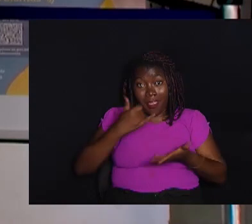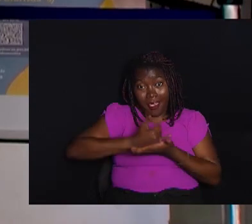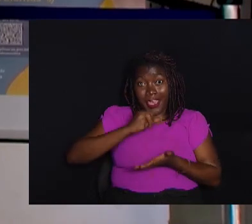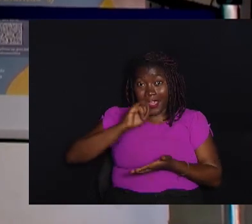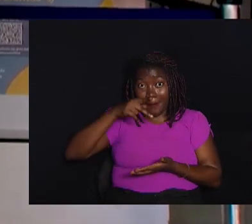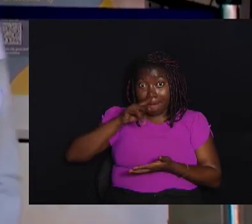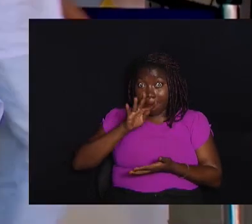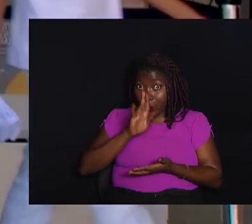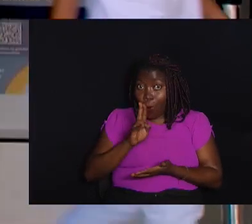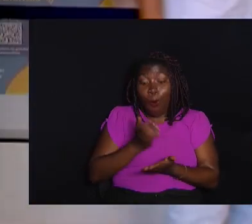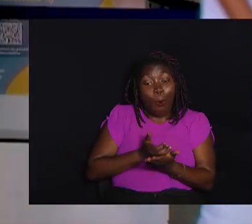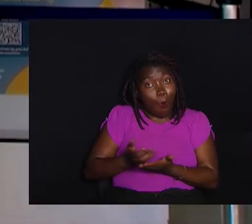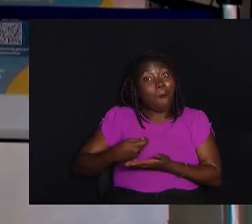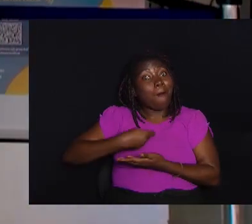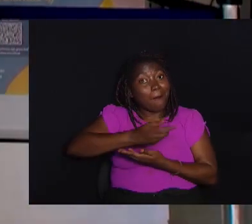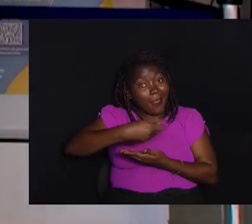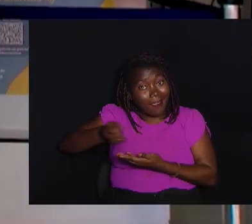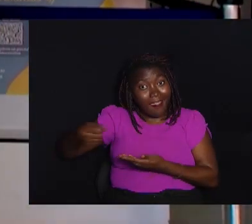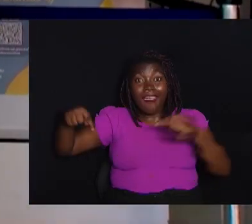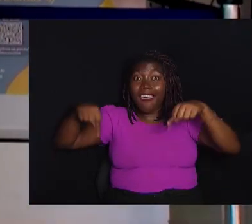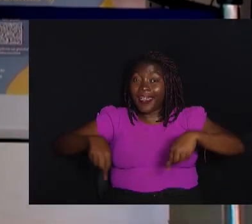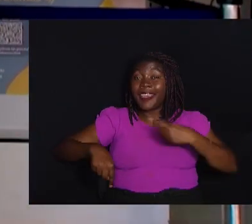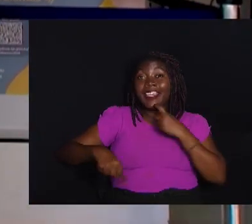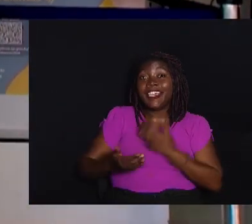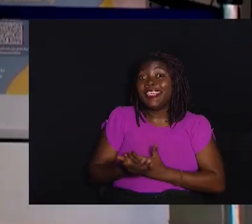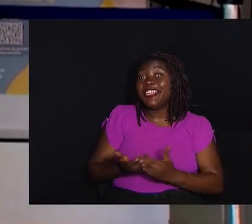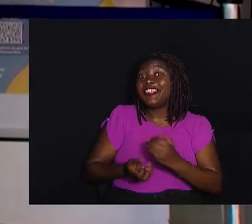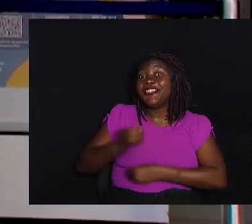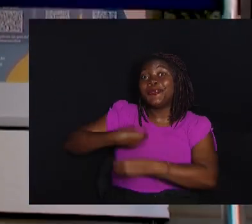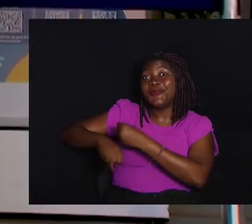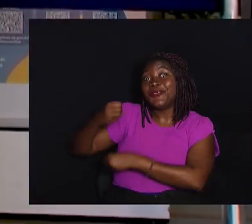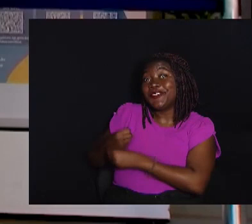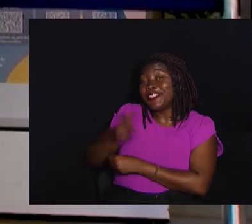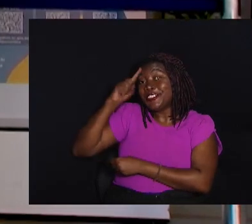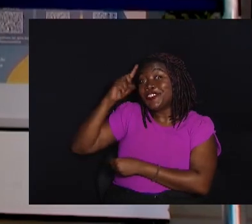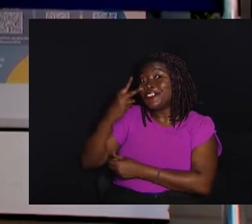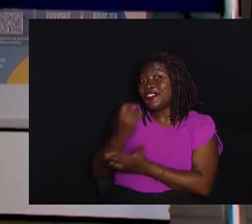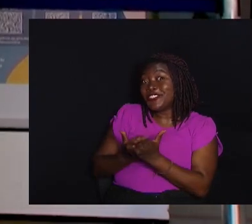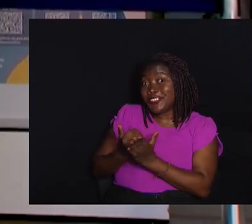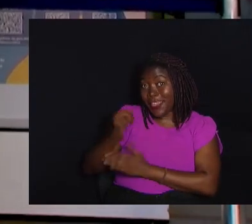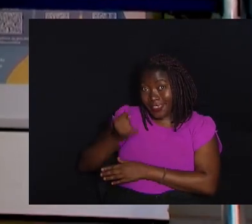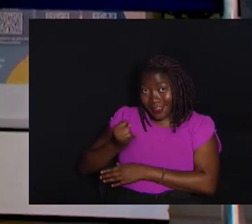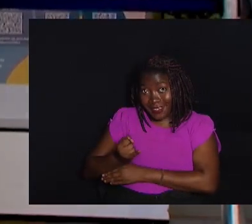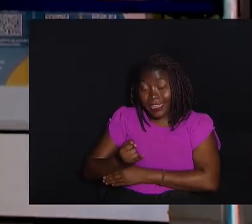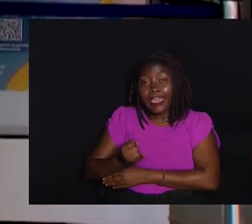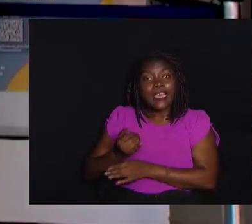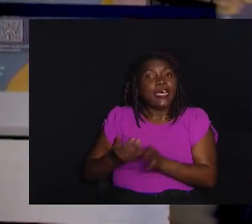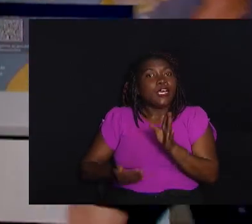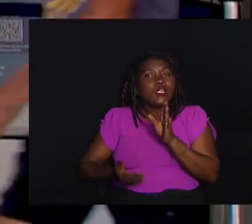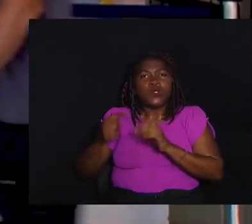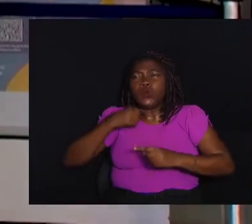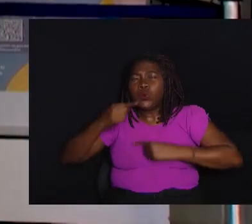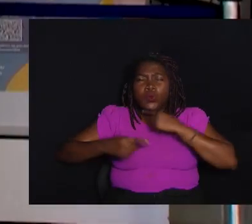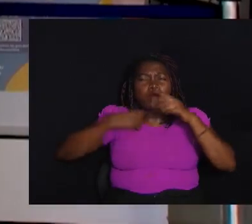a ser distribuídos aqui em Campinas desde o início do ano, desde o dia 2 de janeiro. Para tirar todas essas dúvidas